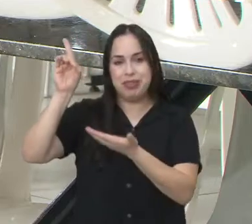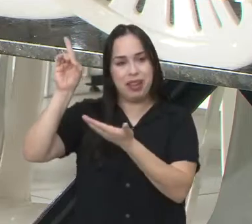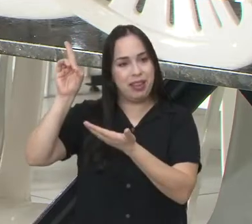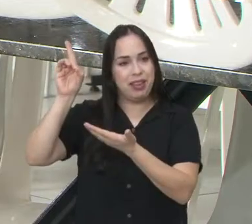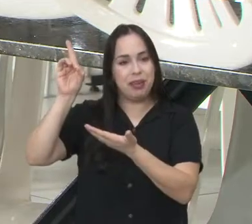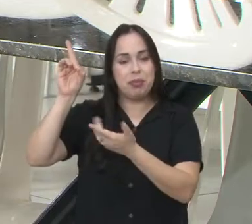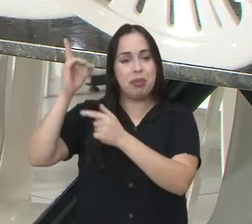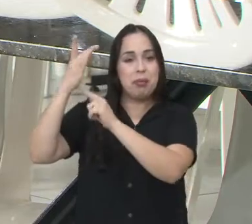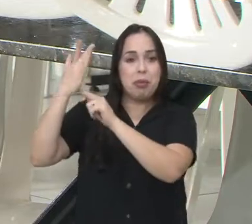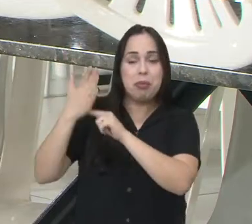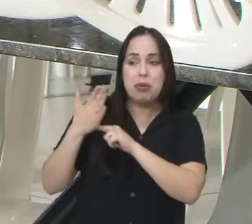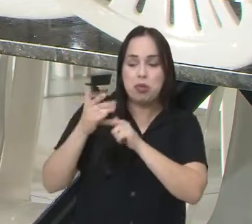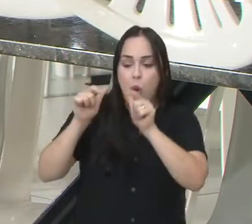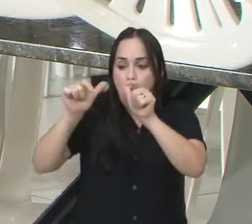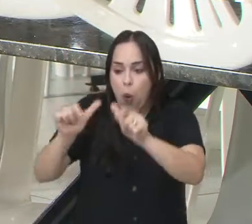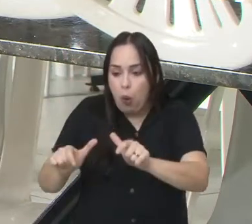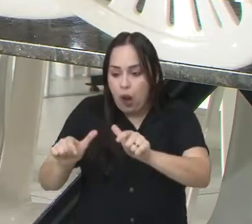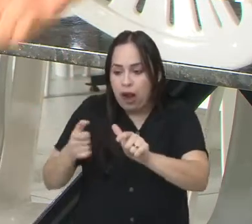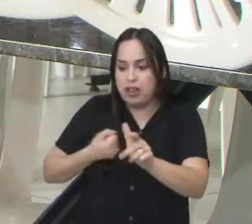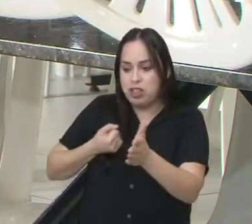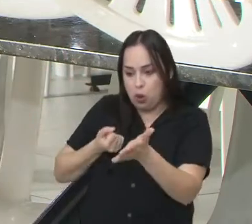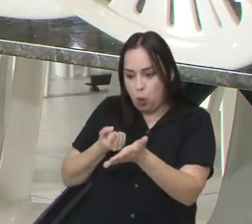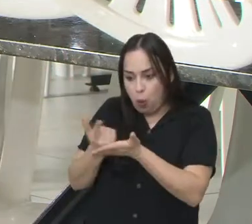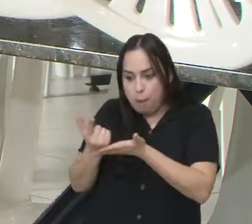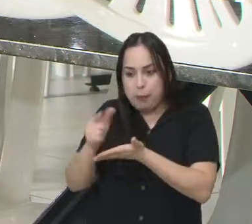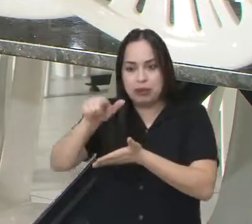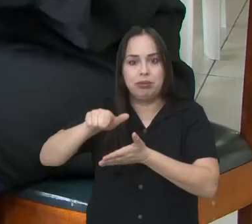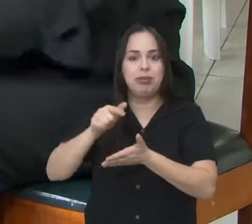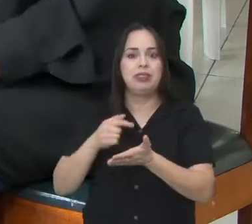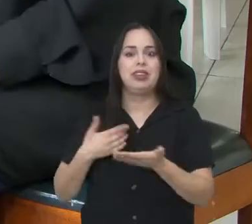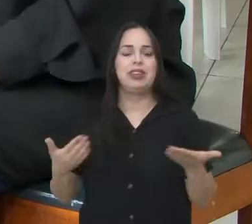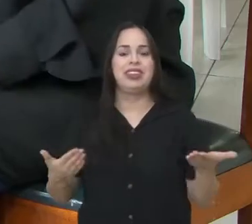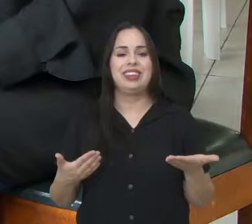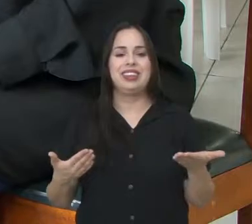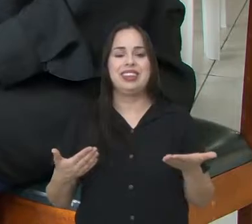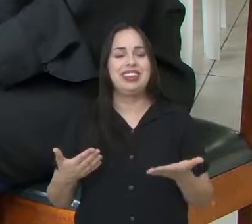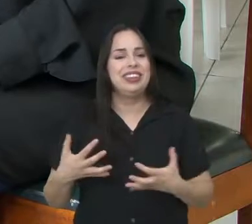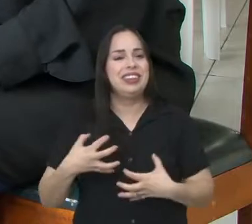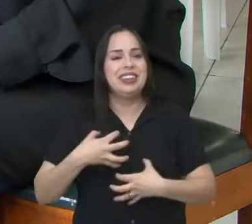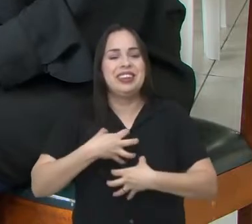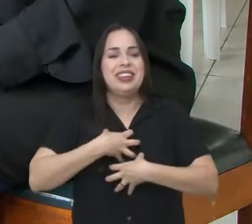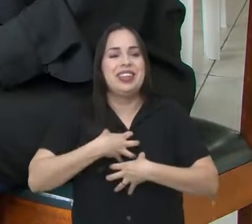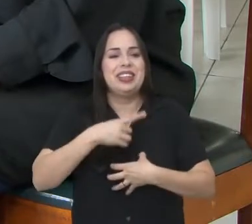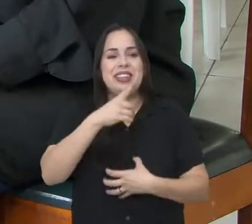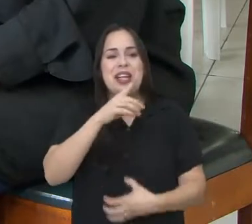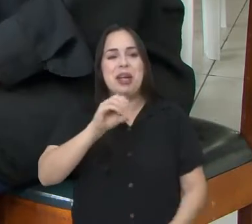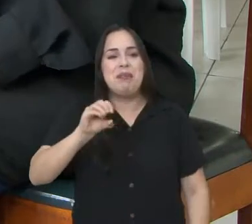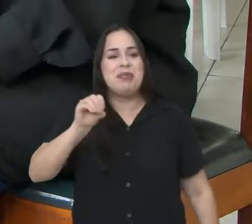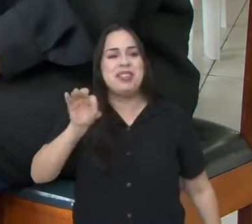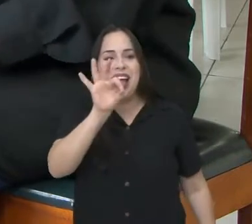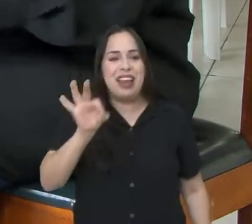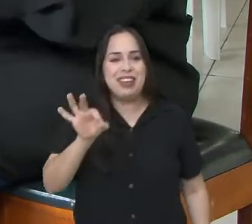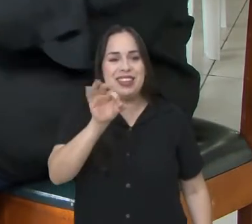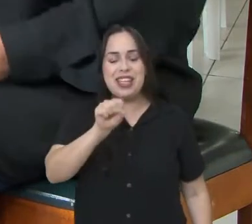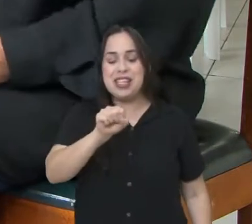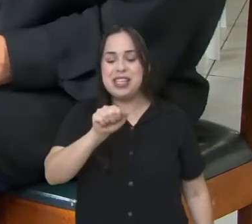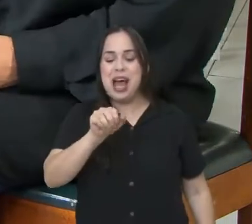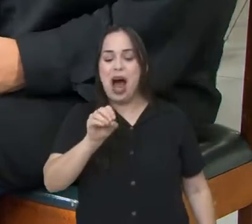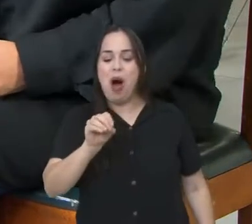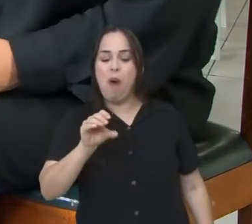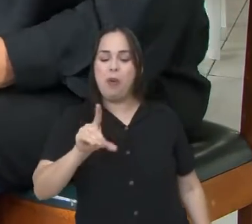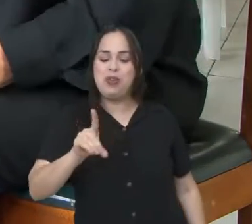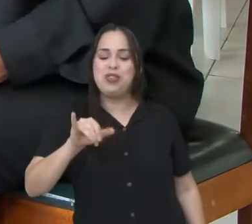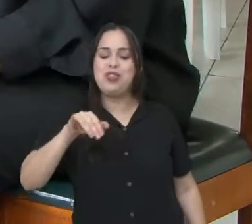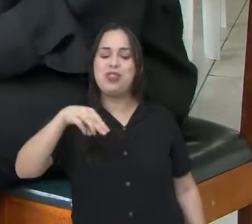me mostrado esse lugar e eu ter me estabelecido aqui. Não, meu coração é 100% São Dimas agora.